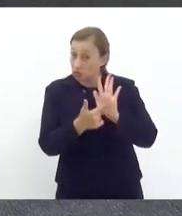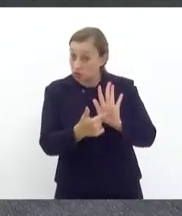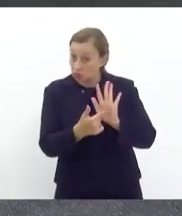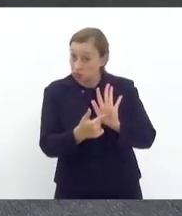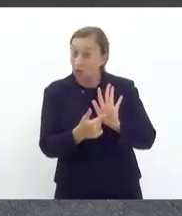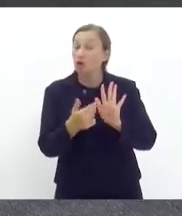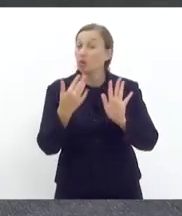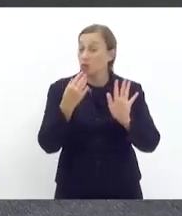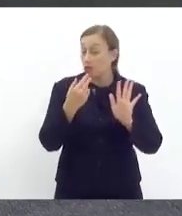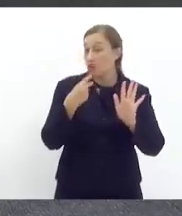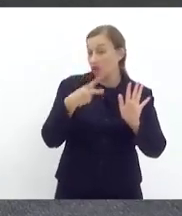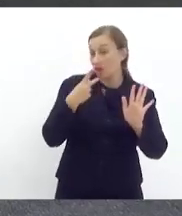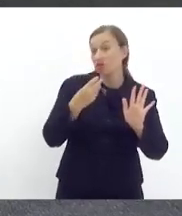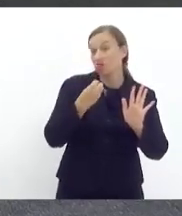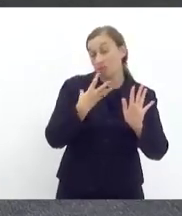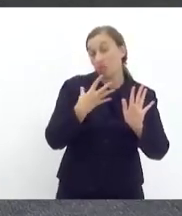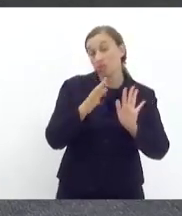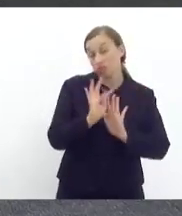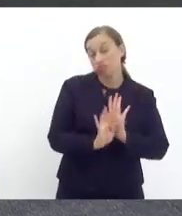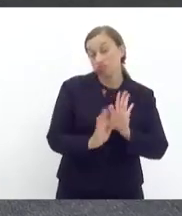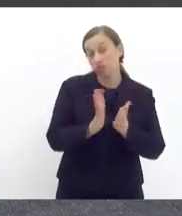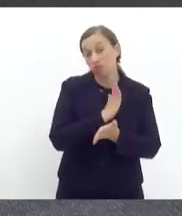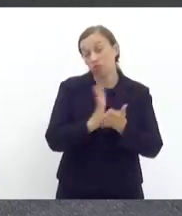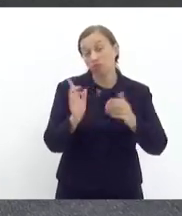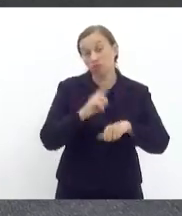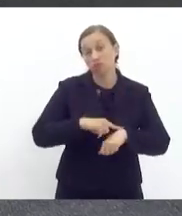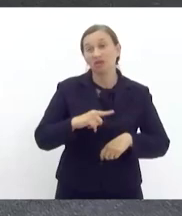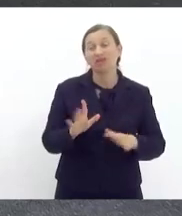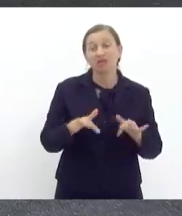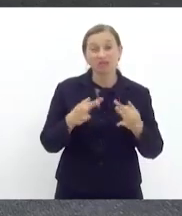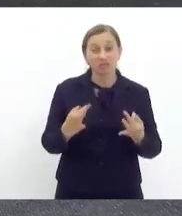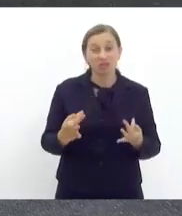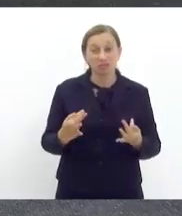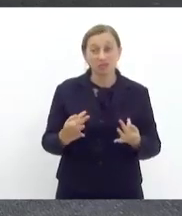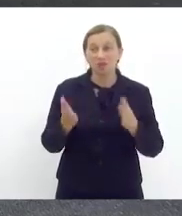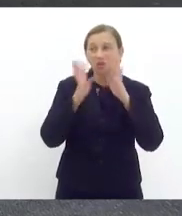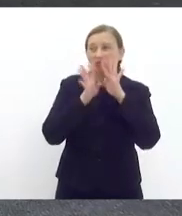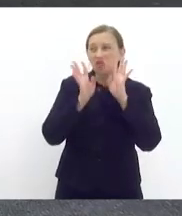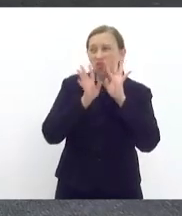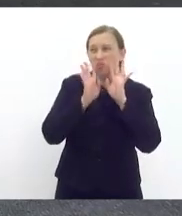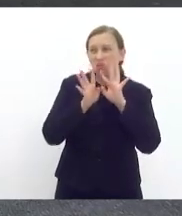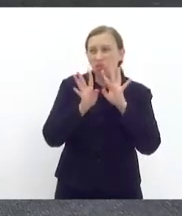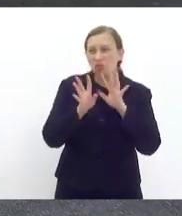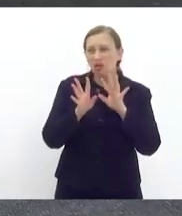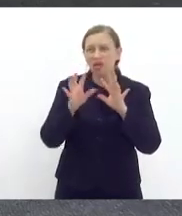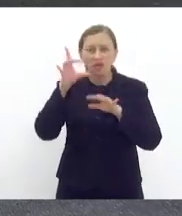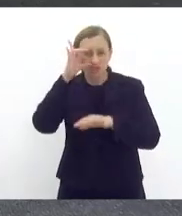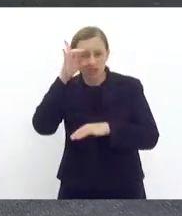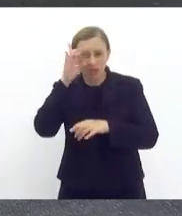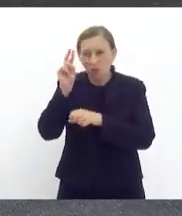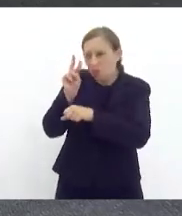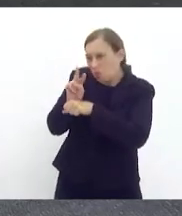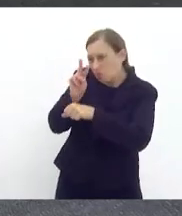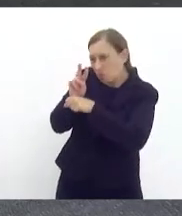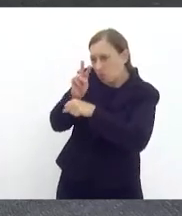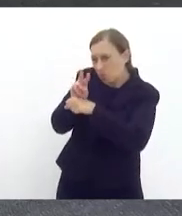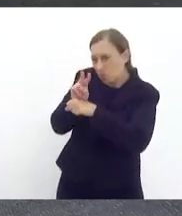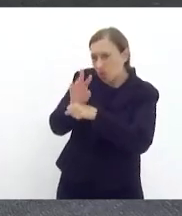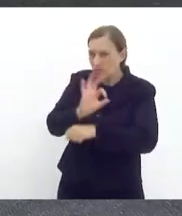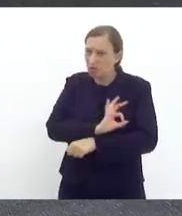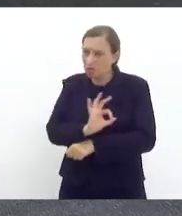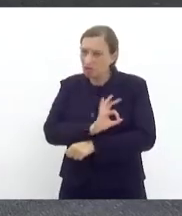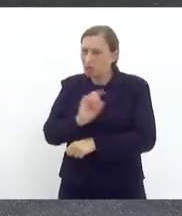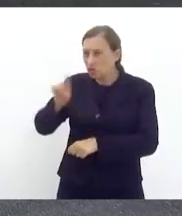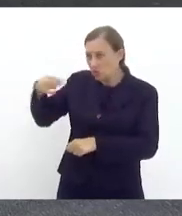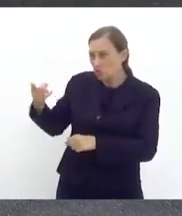por isso que eu falei que o texto é bom também em algumas partes simplesmente vai ter o seu facebook seu instagram olhado pelas forças de segurança que